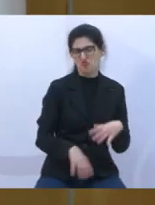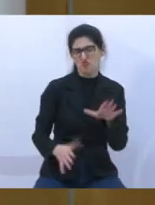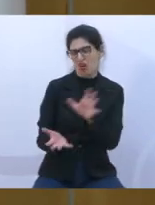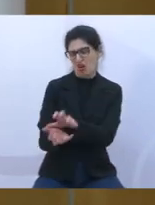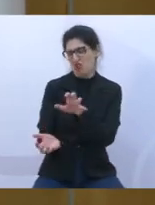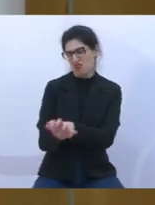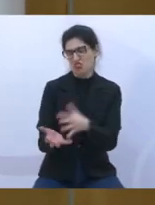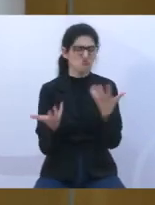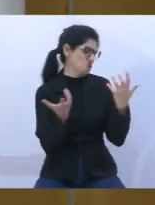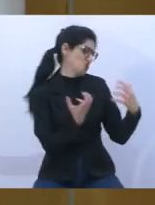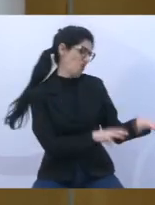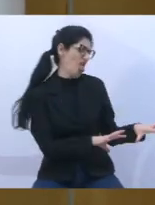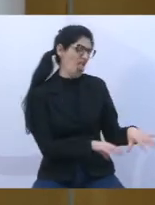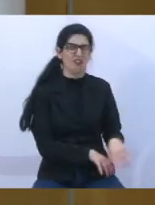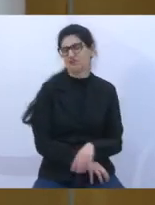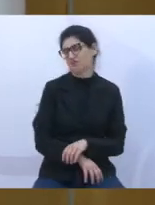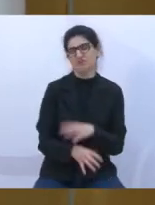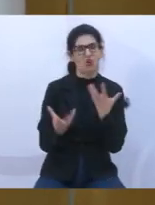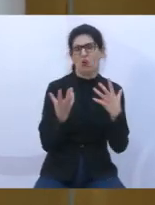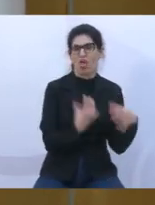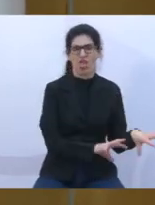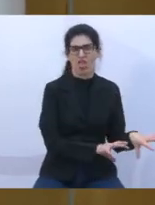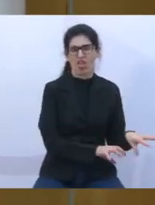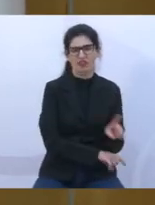investir no município dessa forma